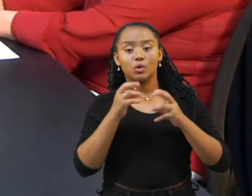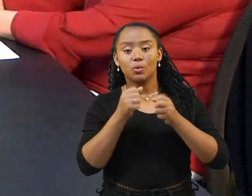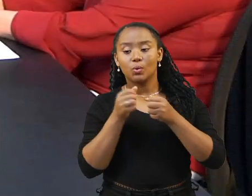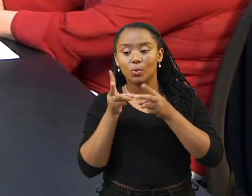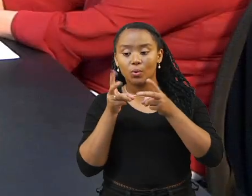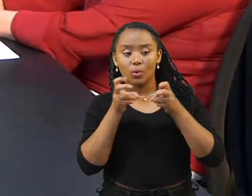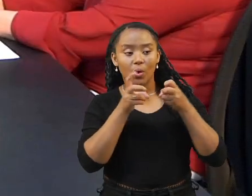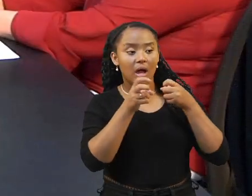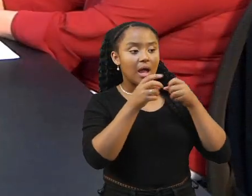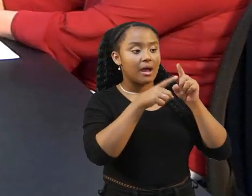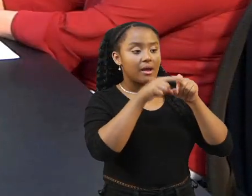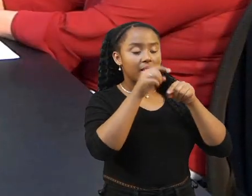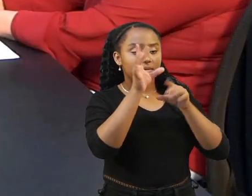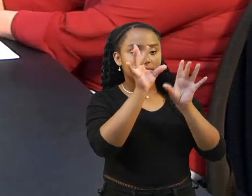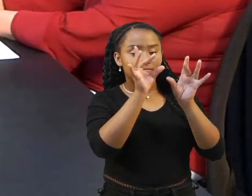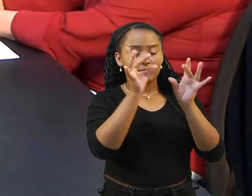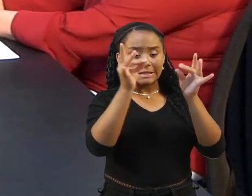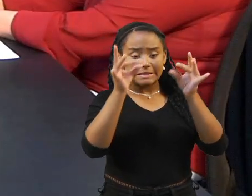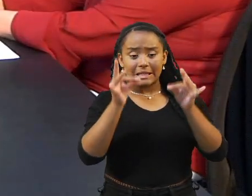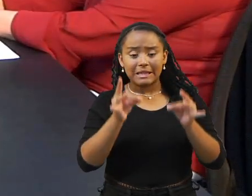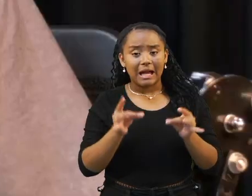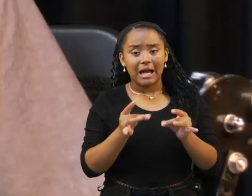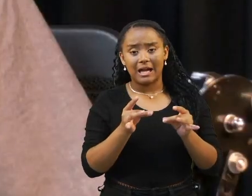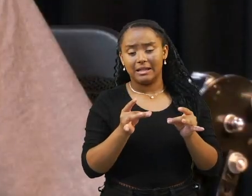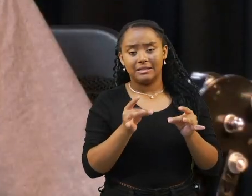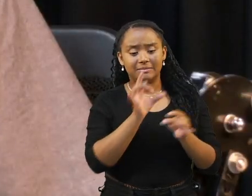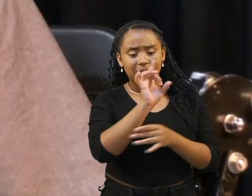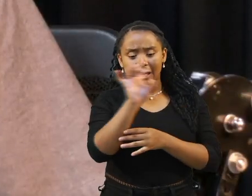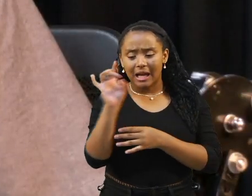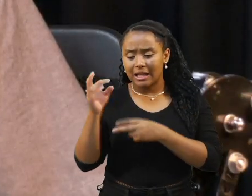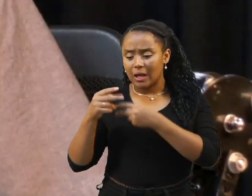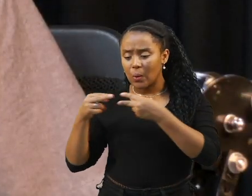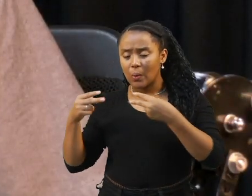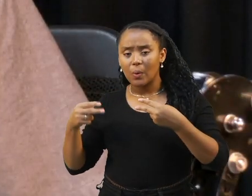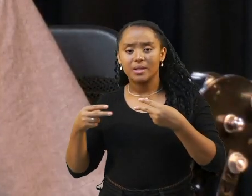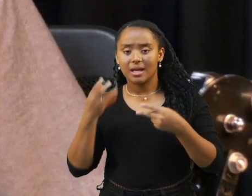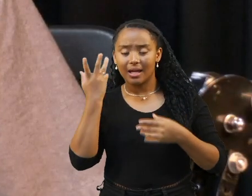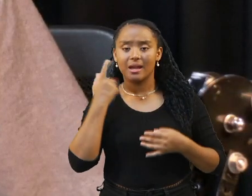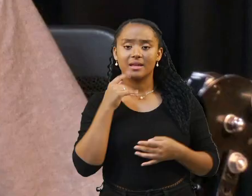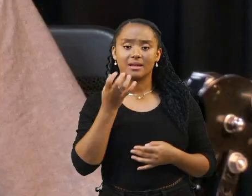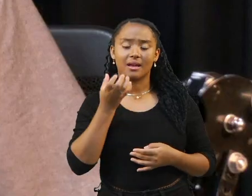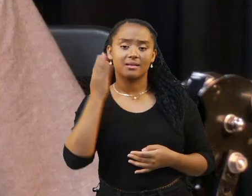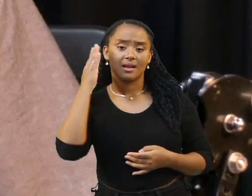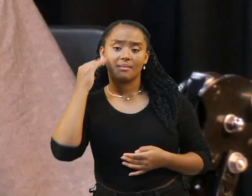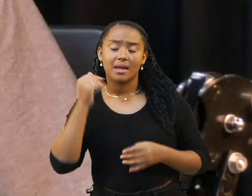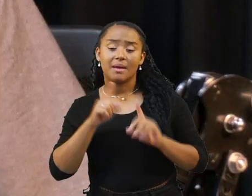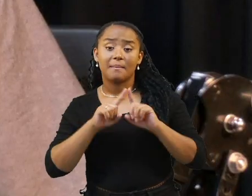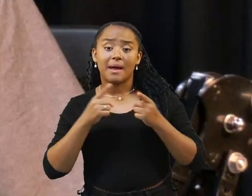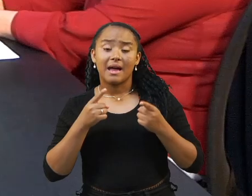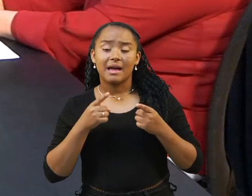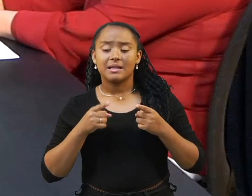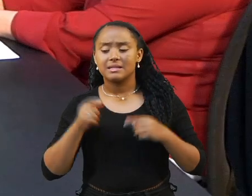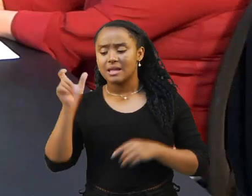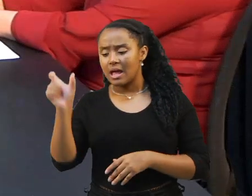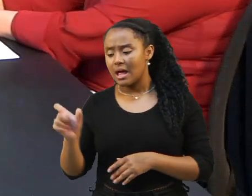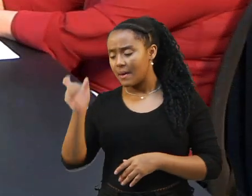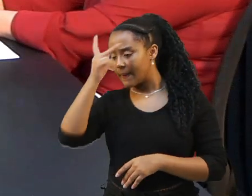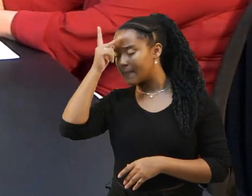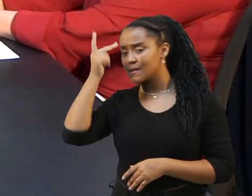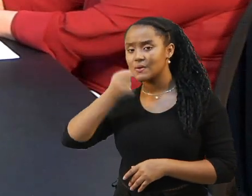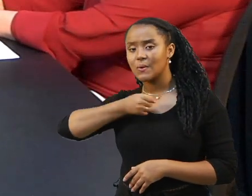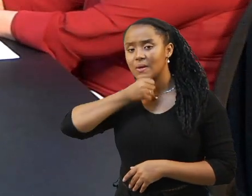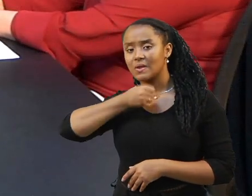dela. Ela quer saber para que serve esse aqui. O que é isso? Uma coisa estranha aqui. Ele quer saber. E, às vezes, uma pessoa